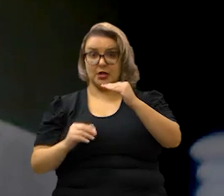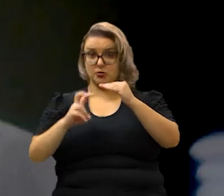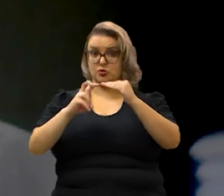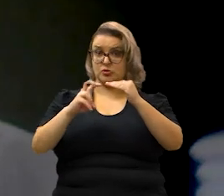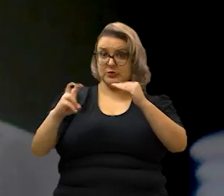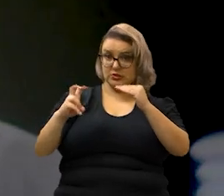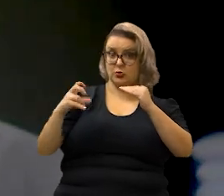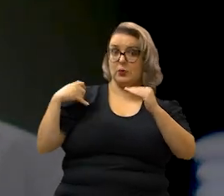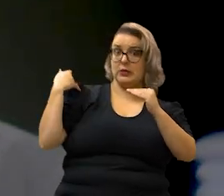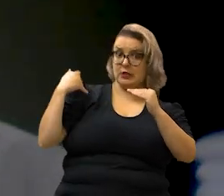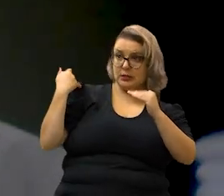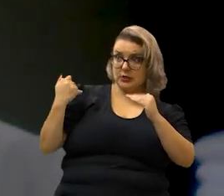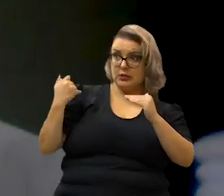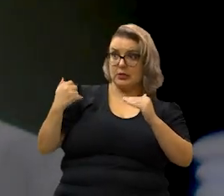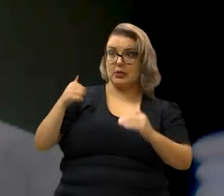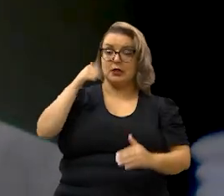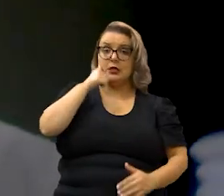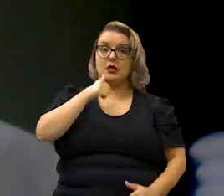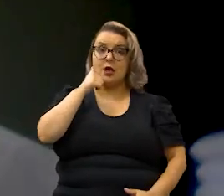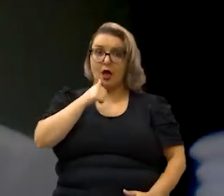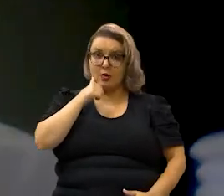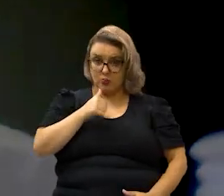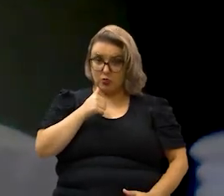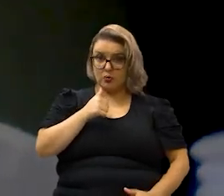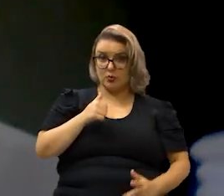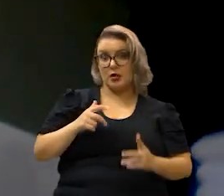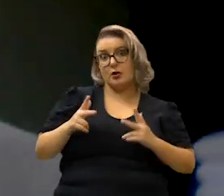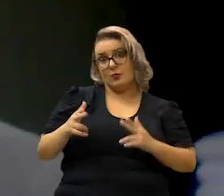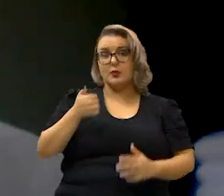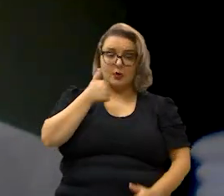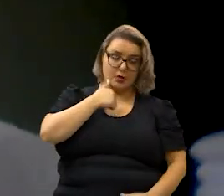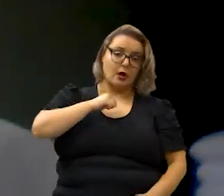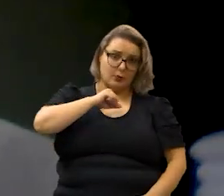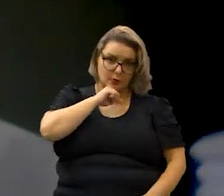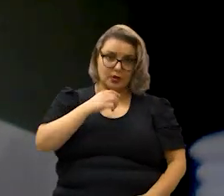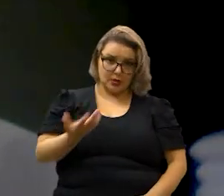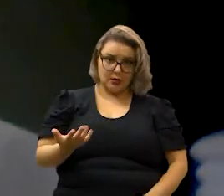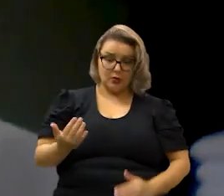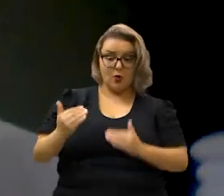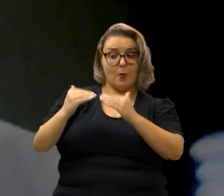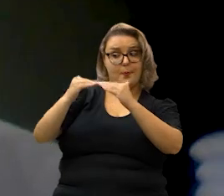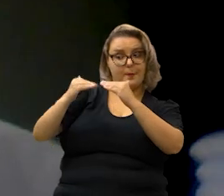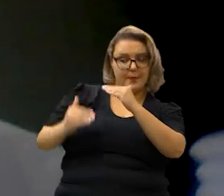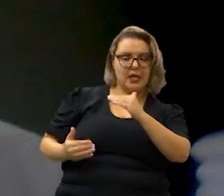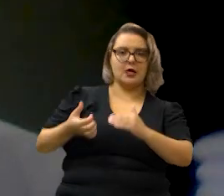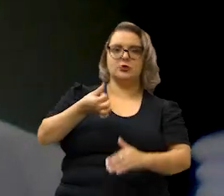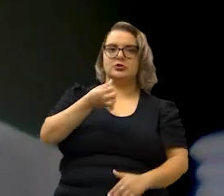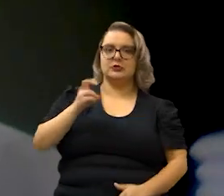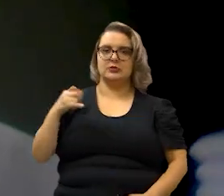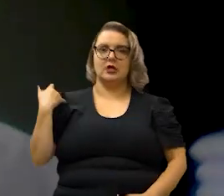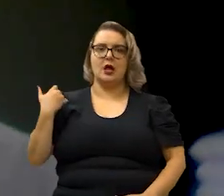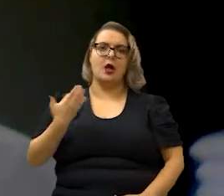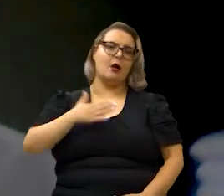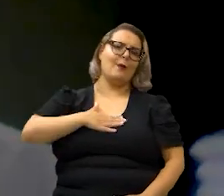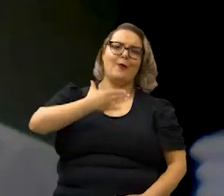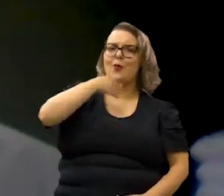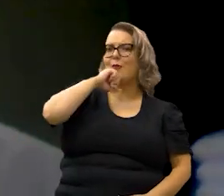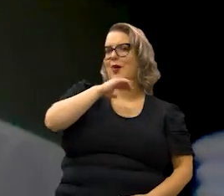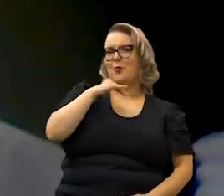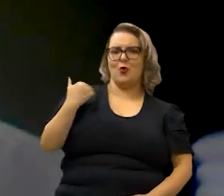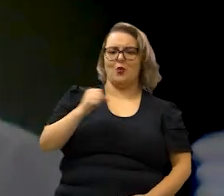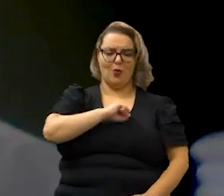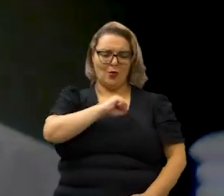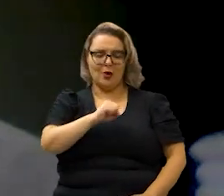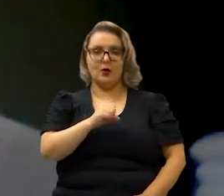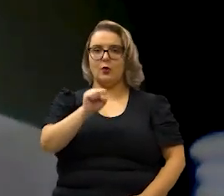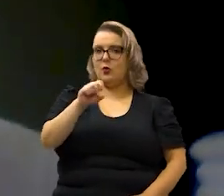menos de 55 anos e a mulher, no caso a mãe, com menos de 65. Meu pai morreu de infarto